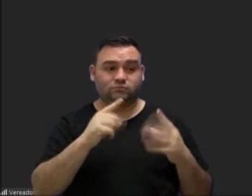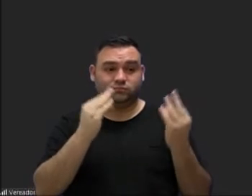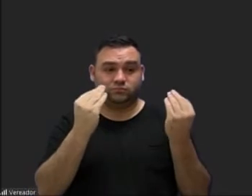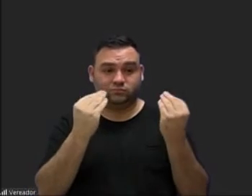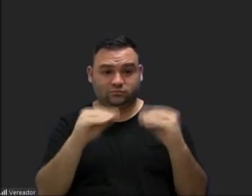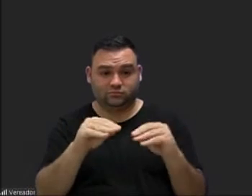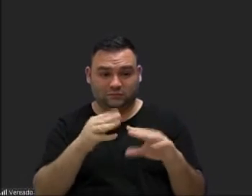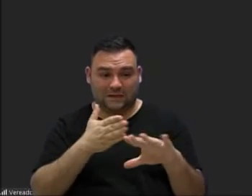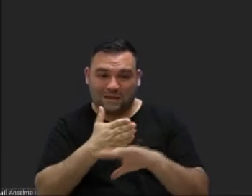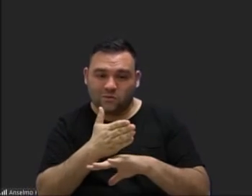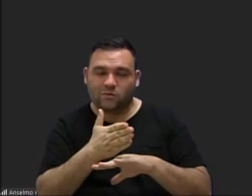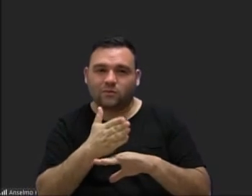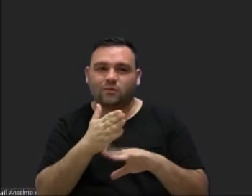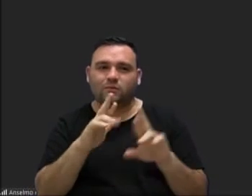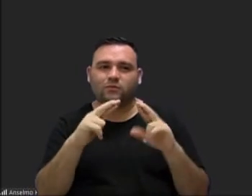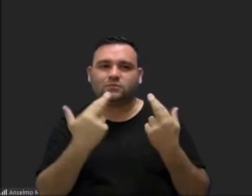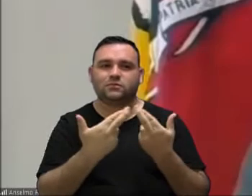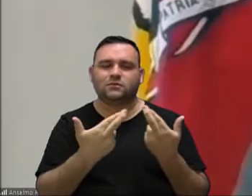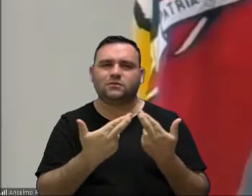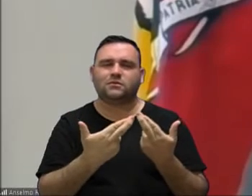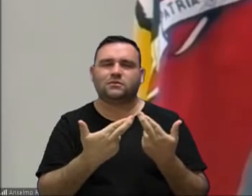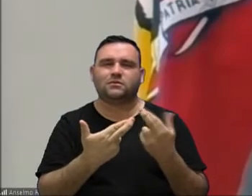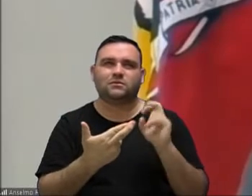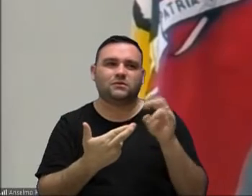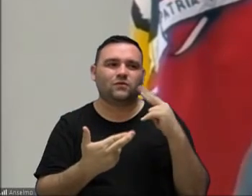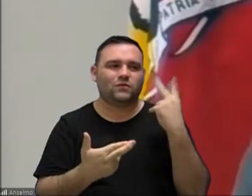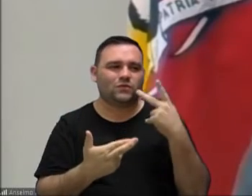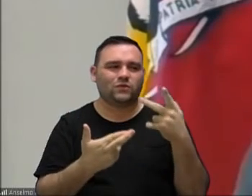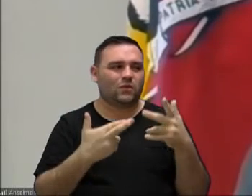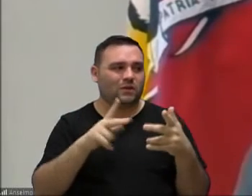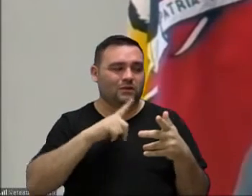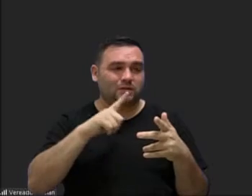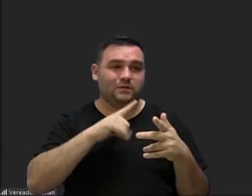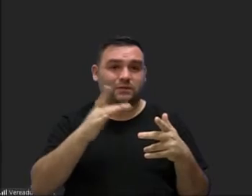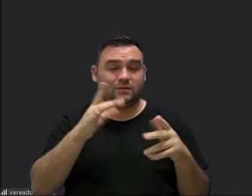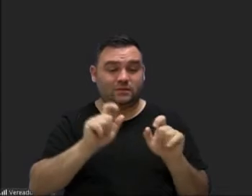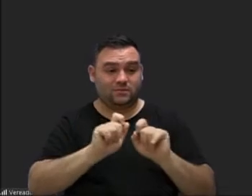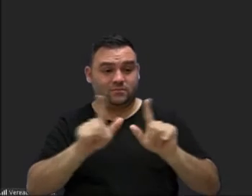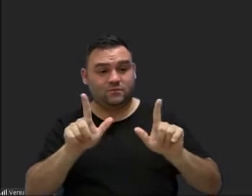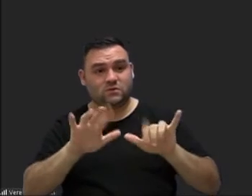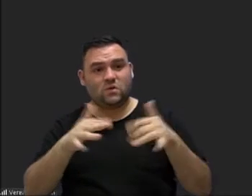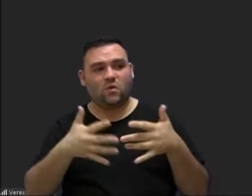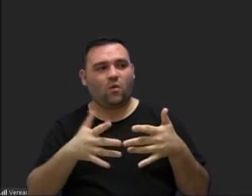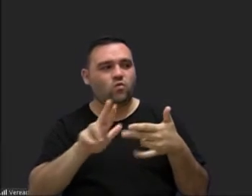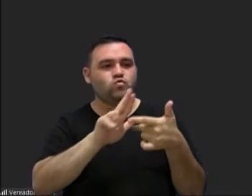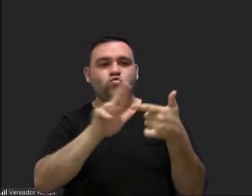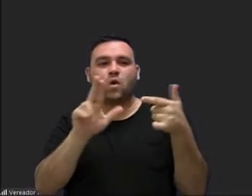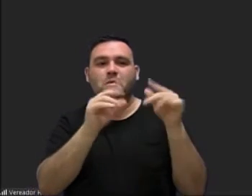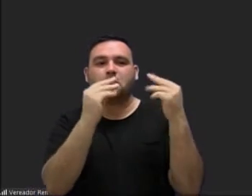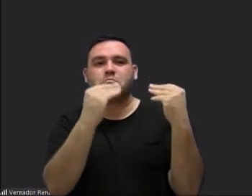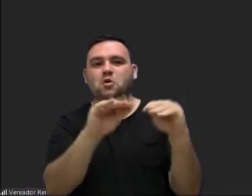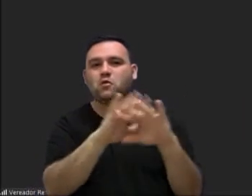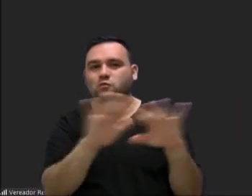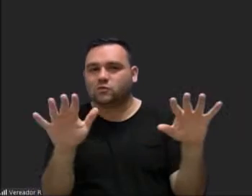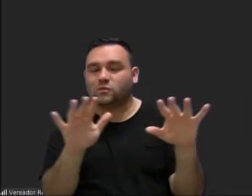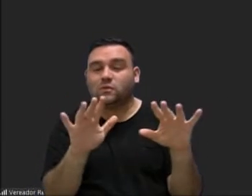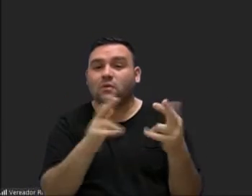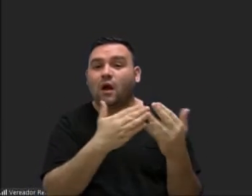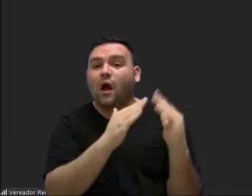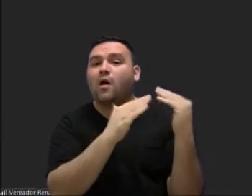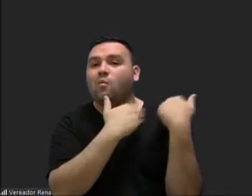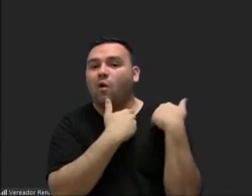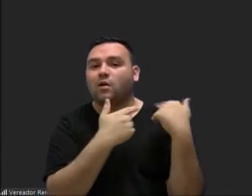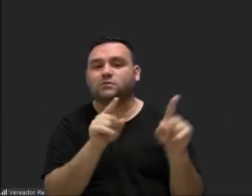sessão ele está presente dependendo se o vereador se o vereador acha que a tela é aberta ou não a responsabilidade